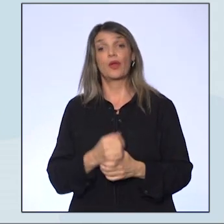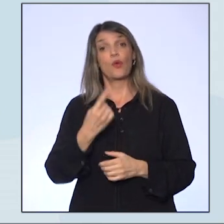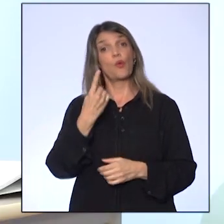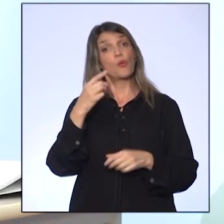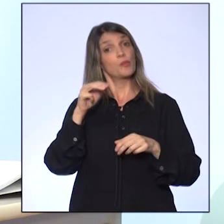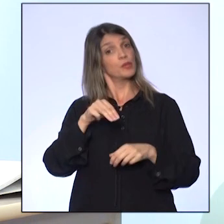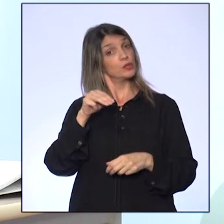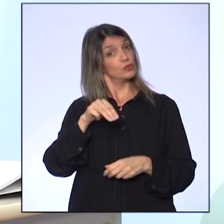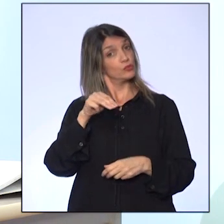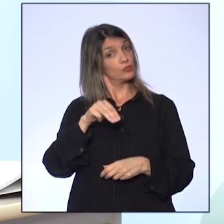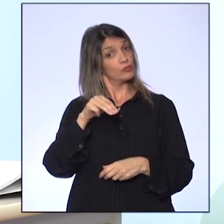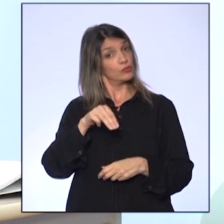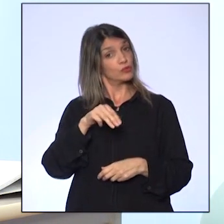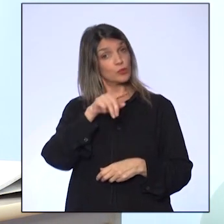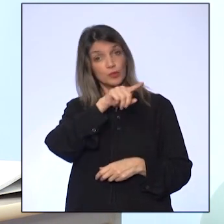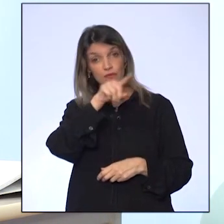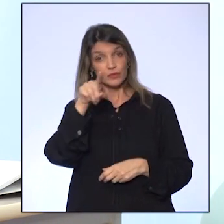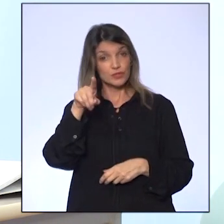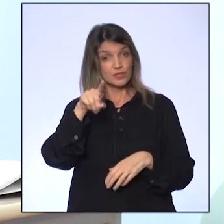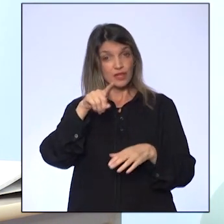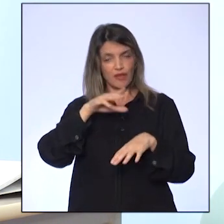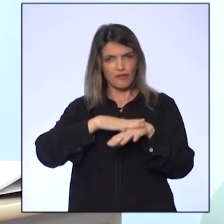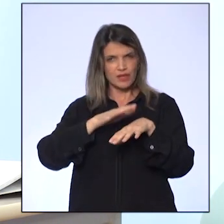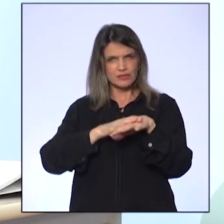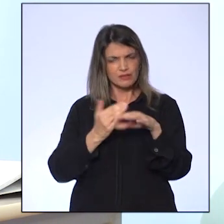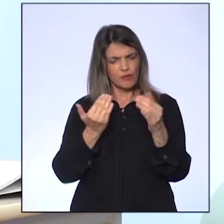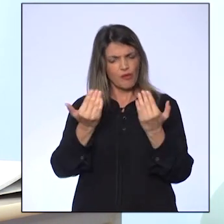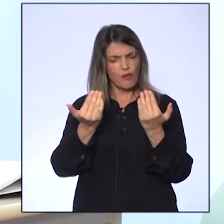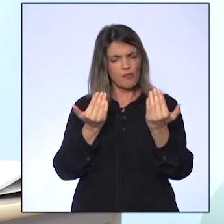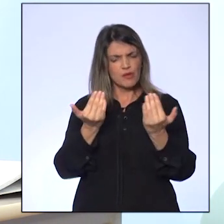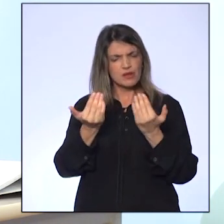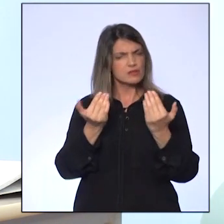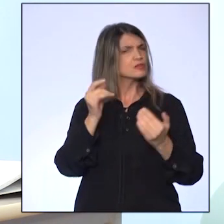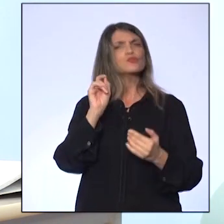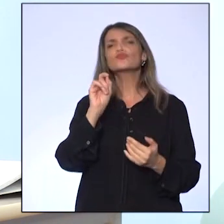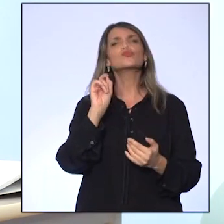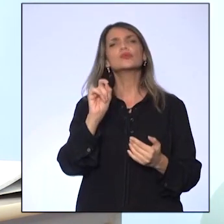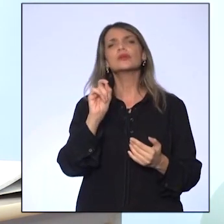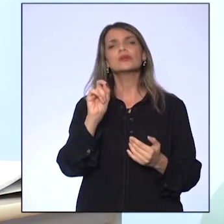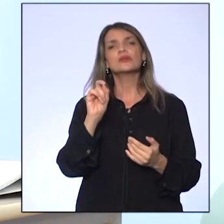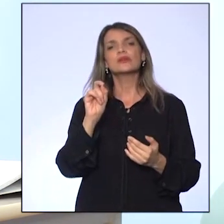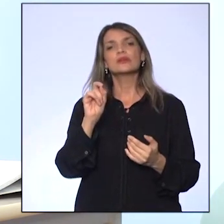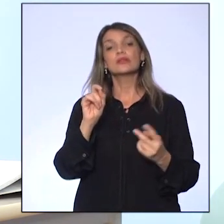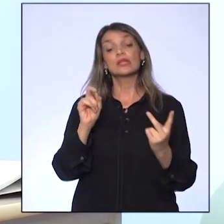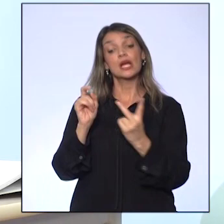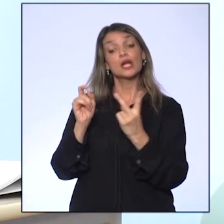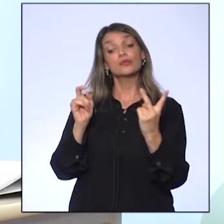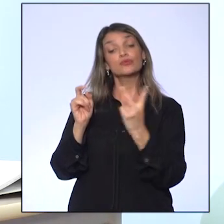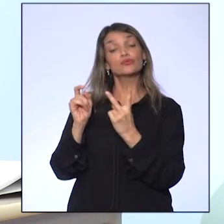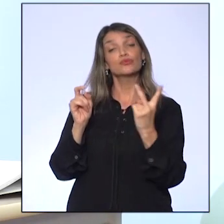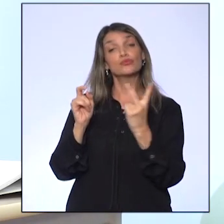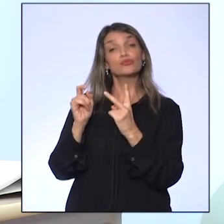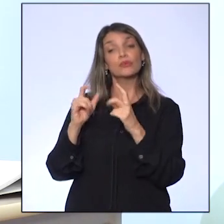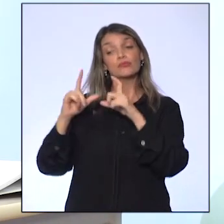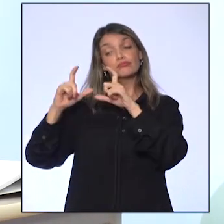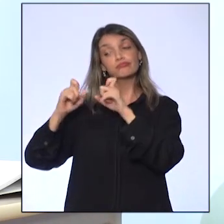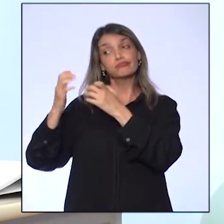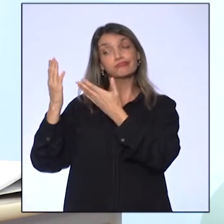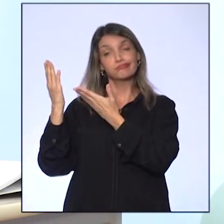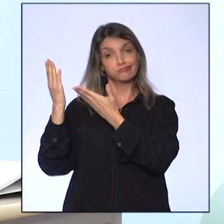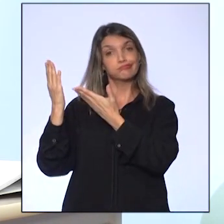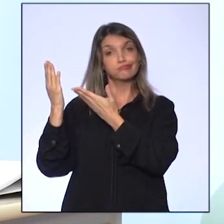para vocês fazerem a conexão do quê? Da imagem, das duas imagens que eu mostrei,